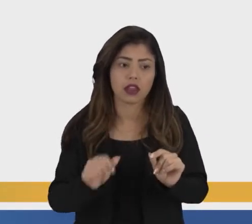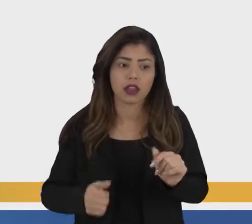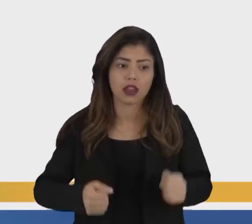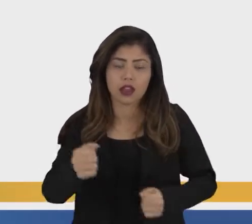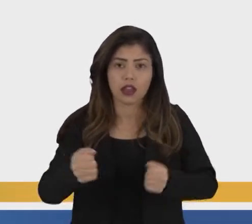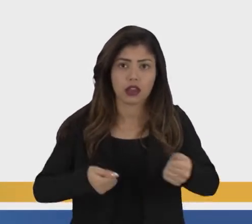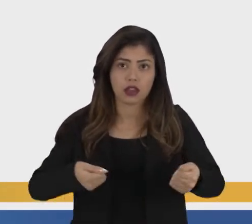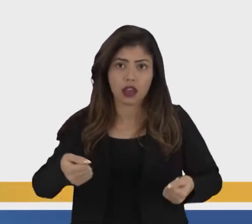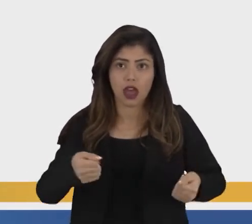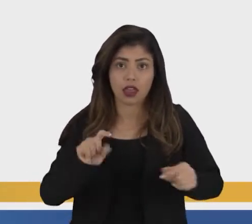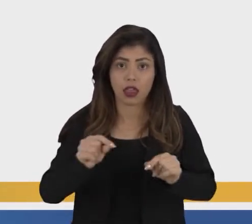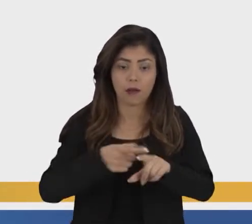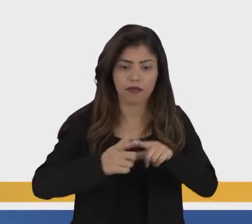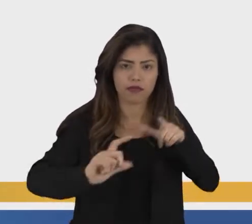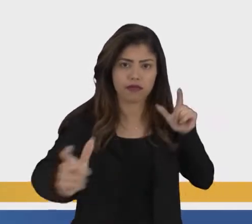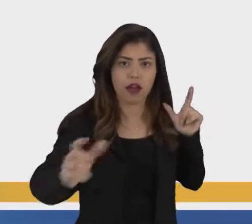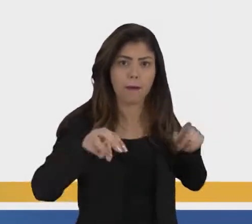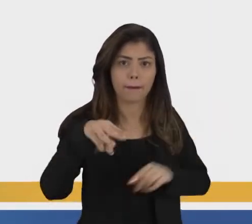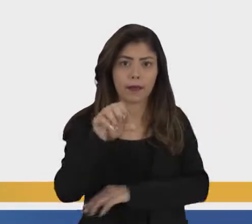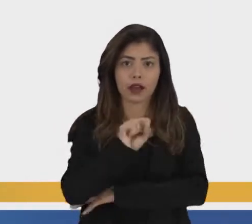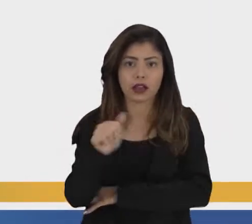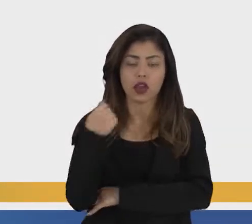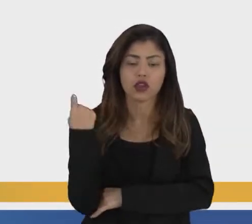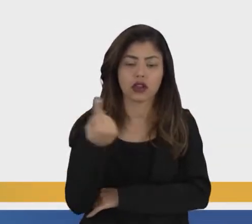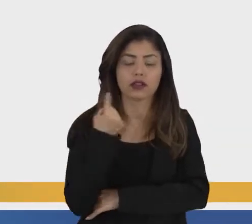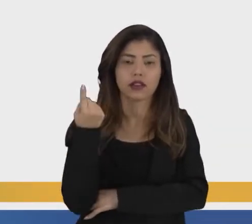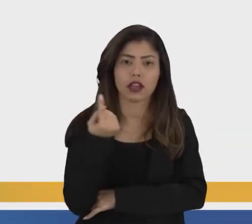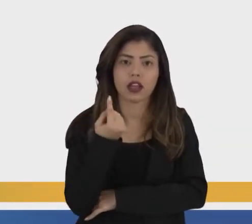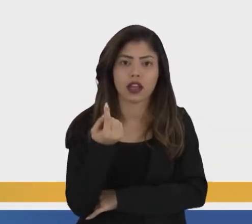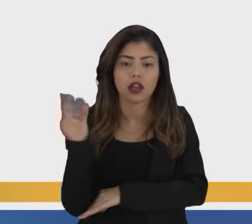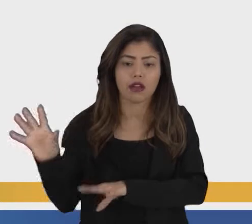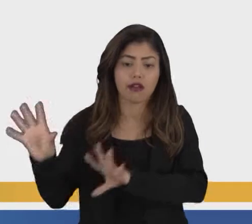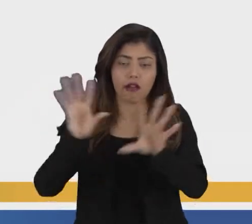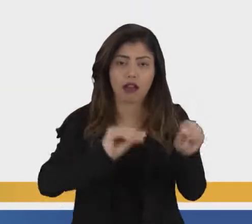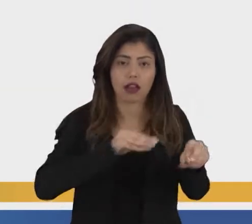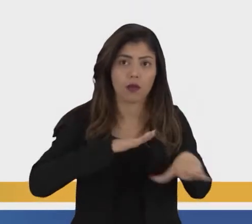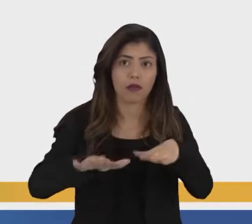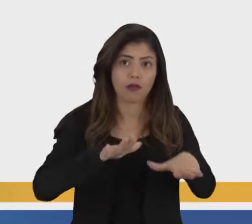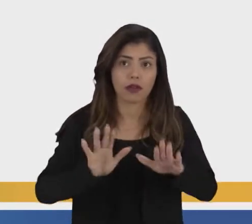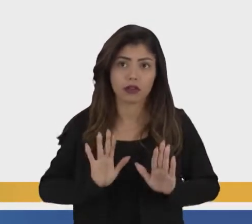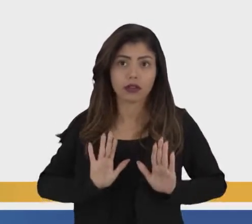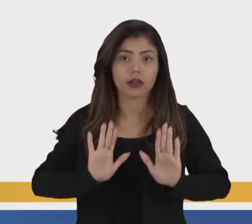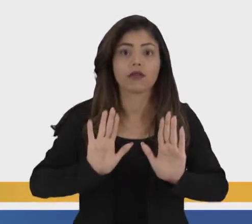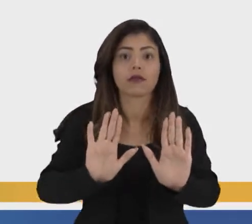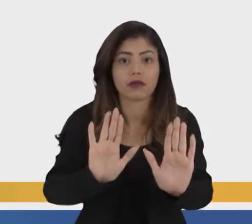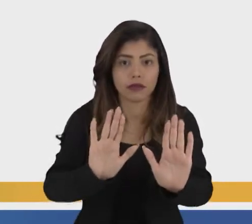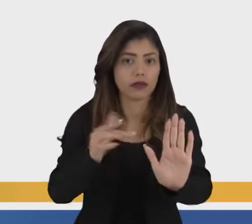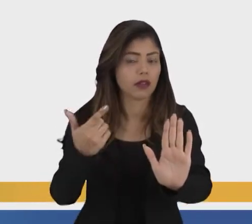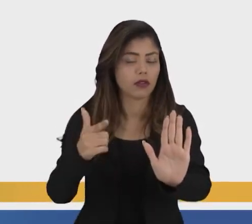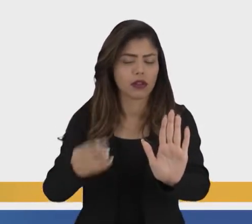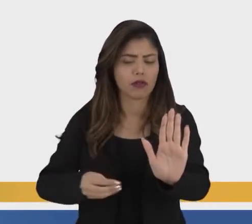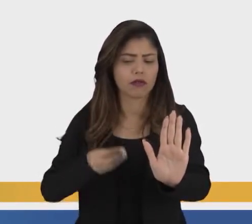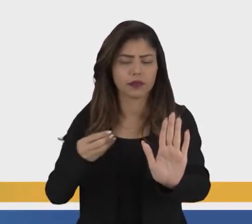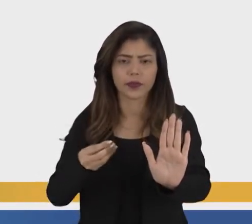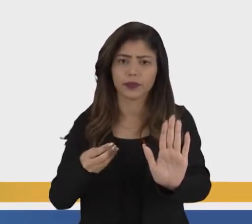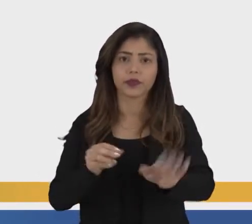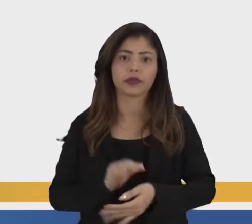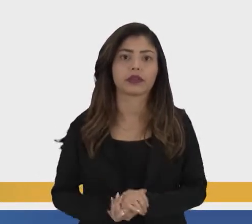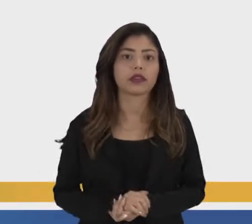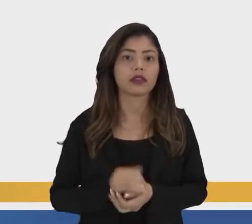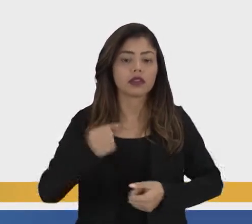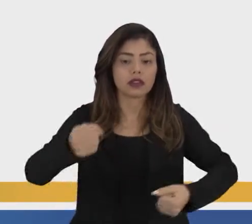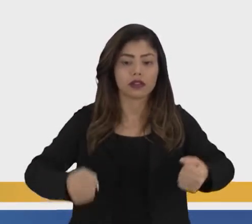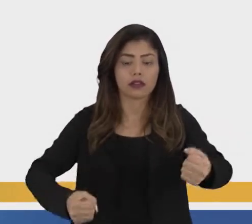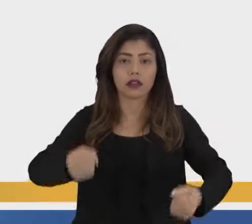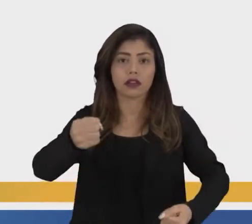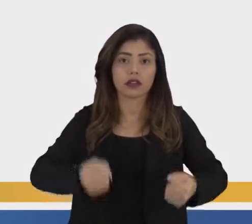é um corpo de massa muito grande para que uma pessoa sozinha coloque ele em movimento empurrando, certo? Então, quer dizer que o